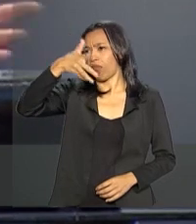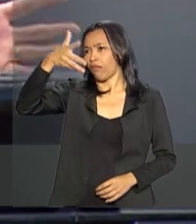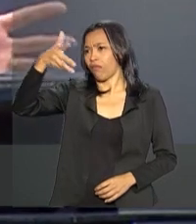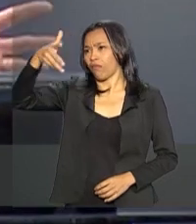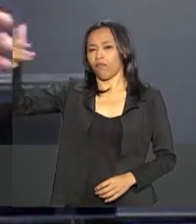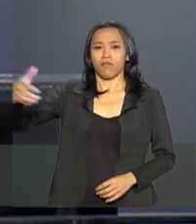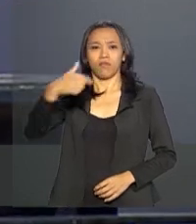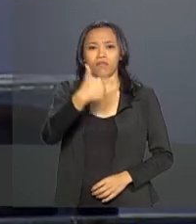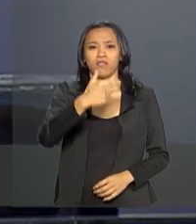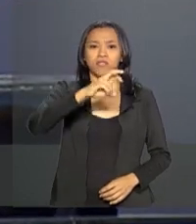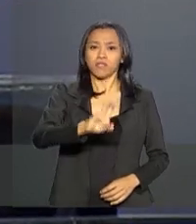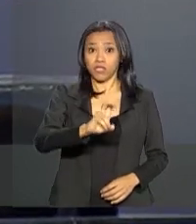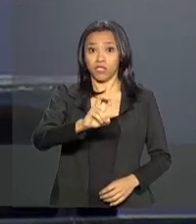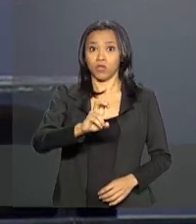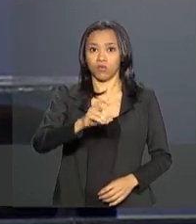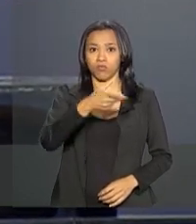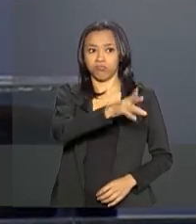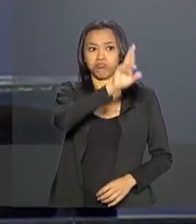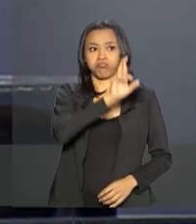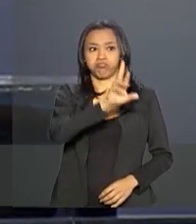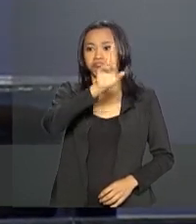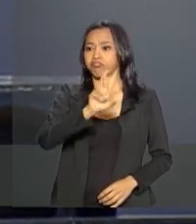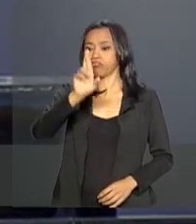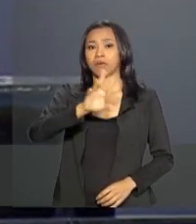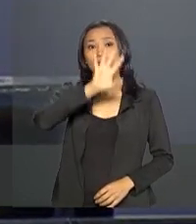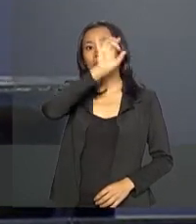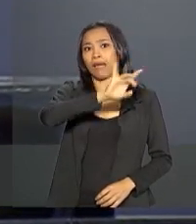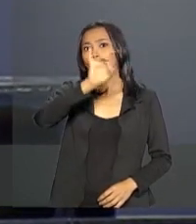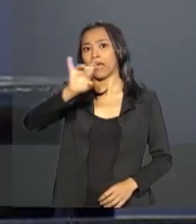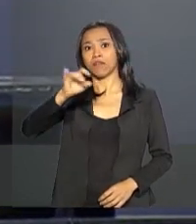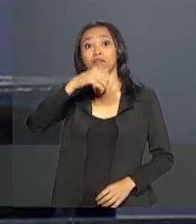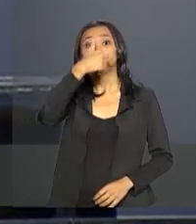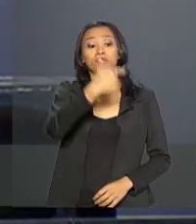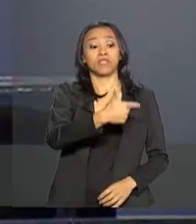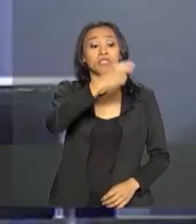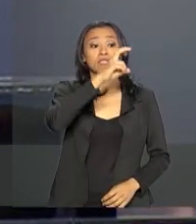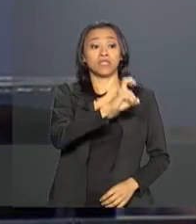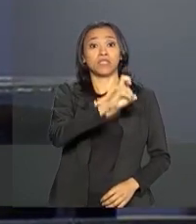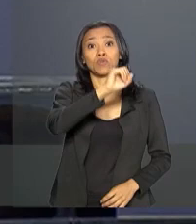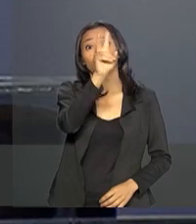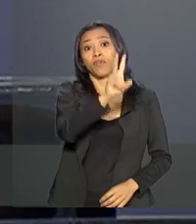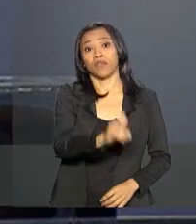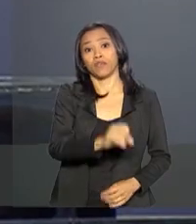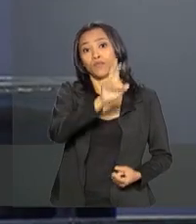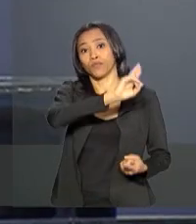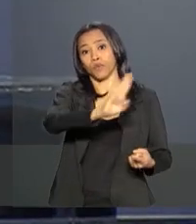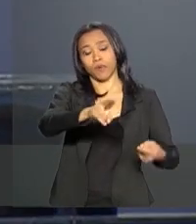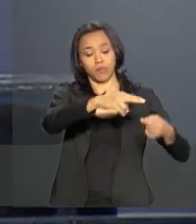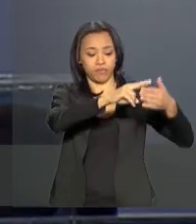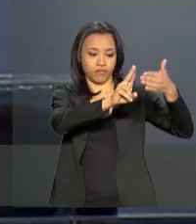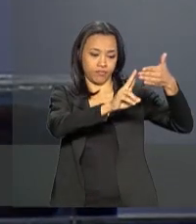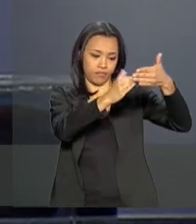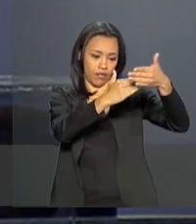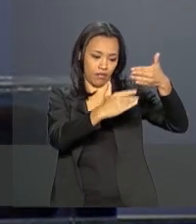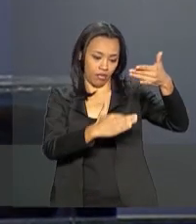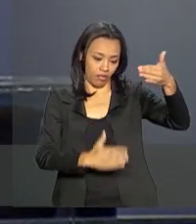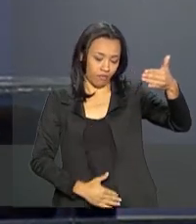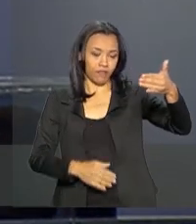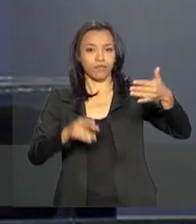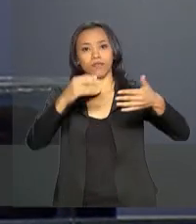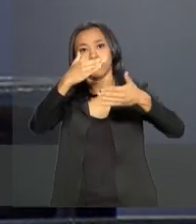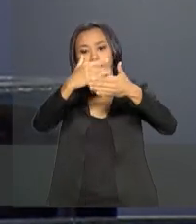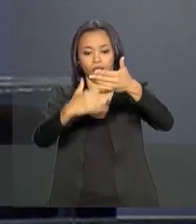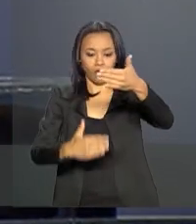cada autoridade, cada orador, mencionou 25 vezes aquelas autoridades. Eu ouvi o nome das